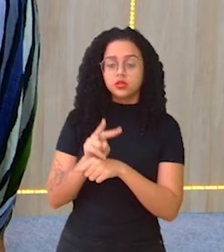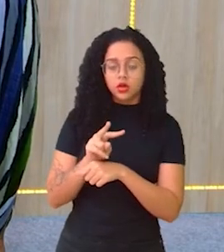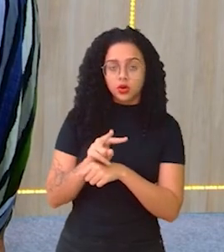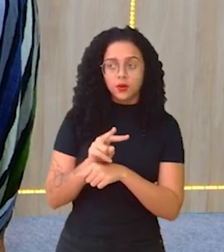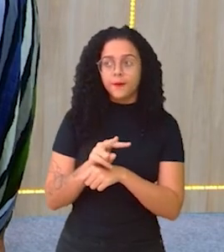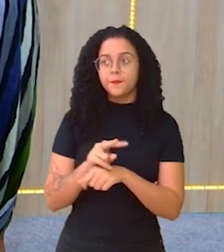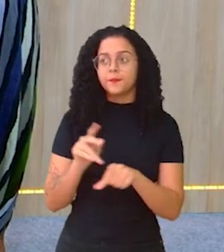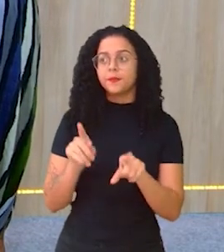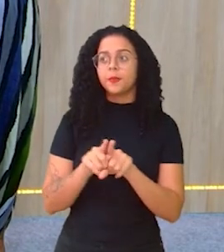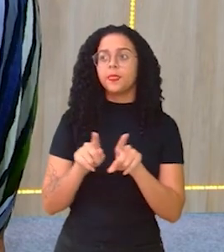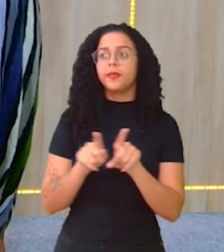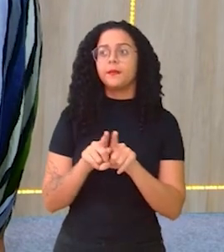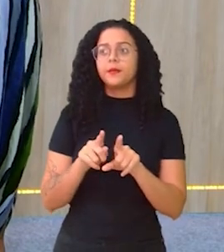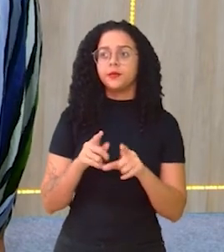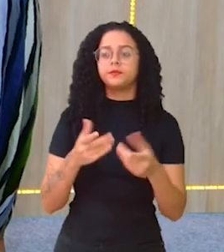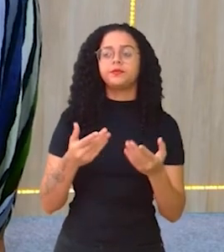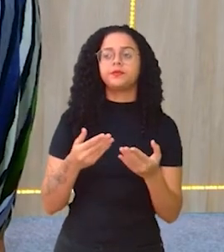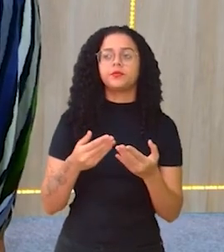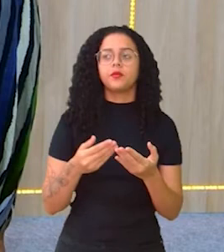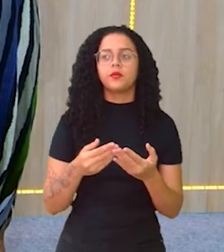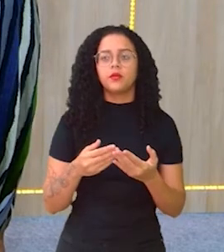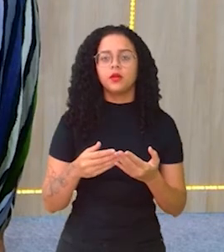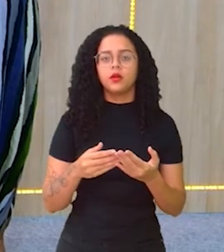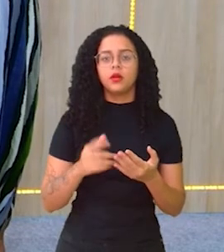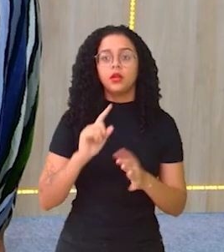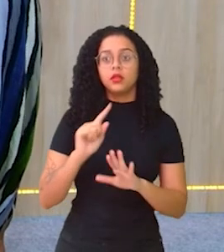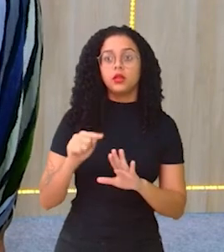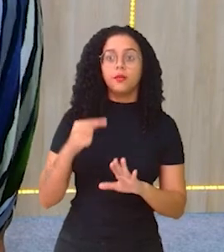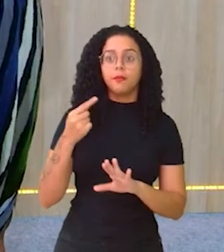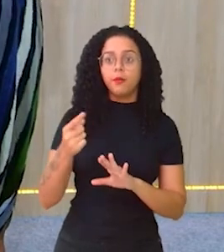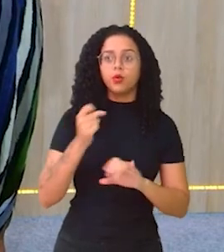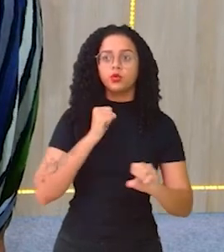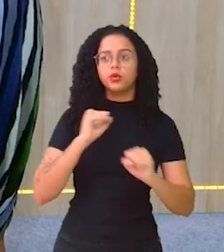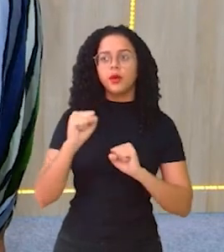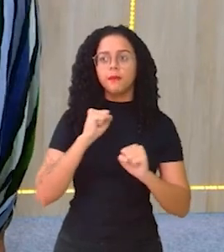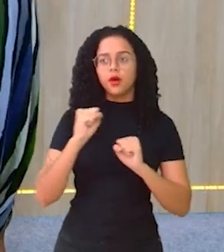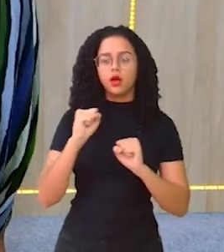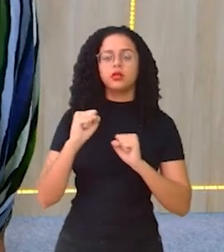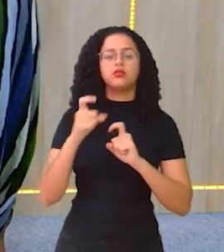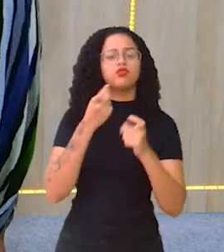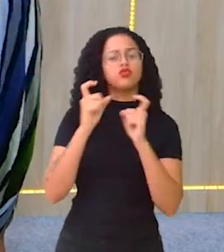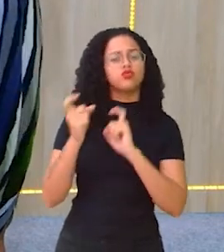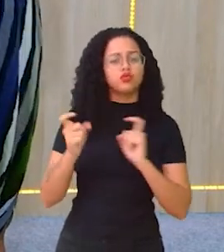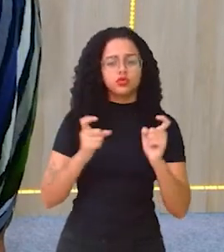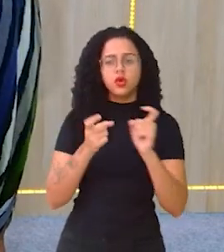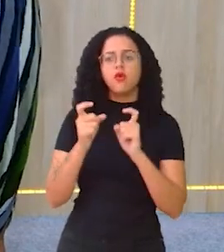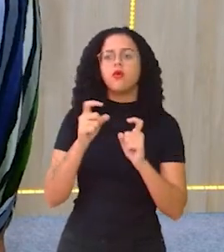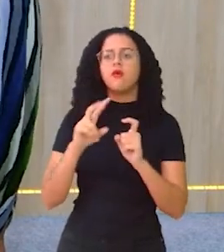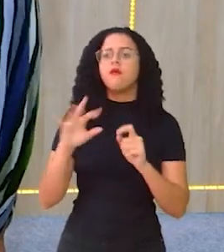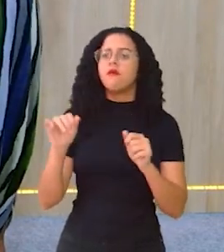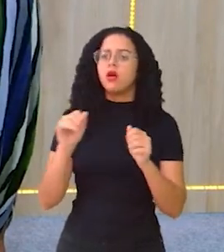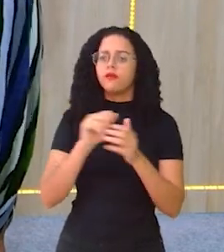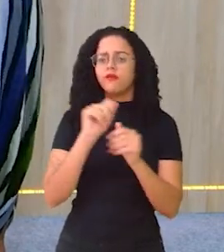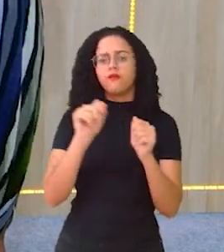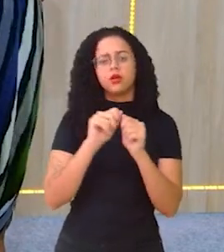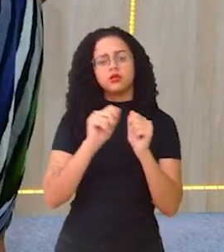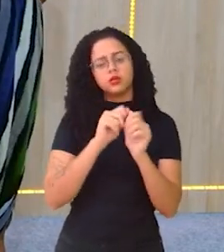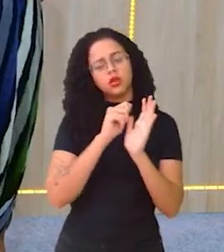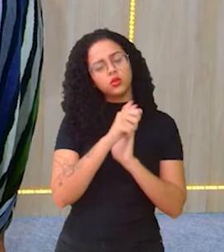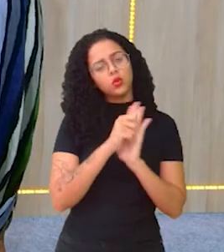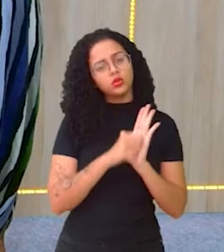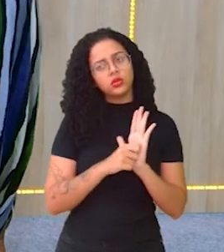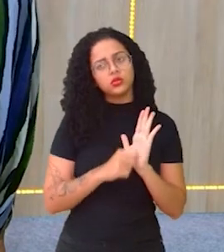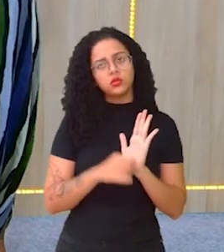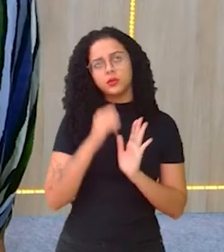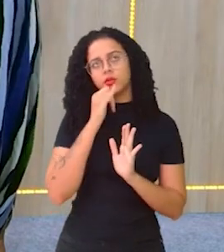tá? E divulgação, né? Exatamente. E aí, depois desse debate, dessa discussão, vocês vão gerar anotações, tá?